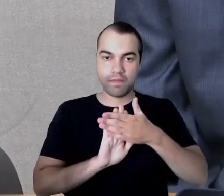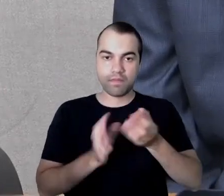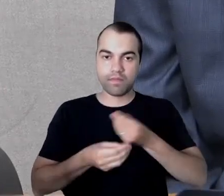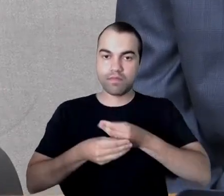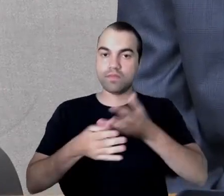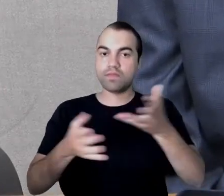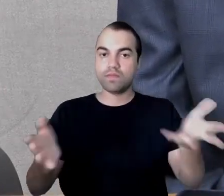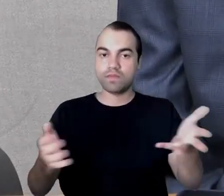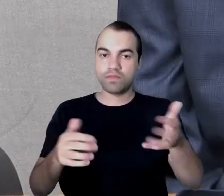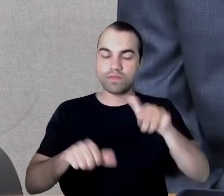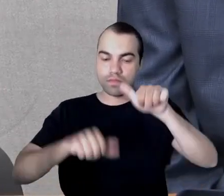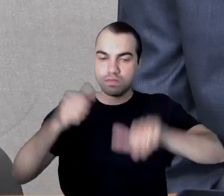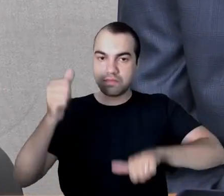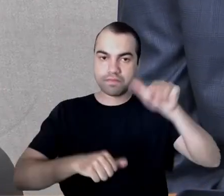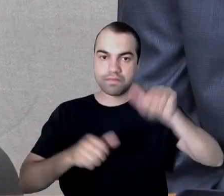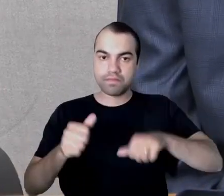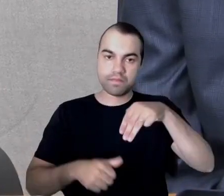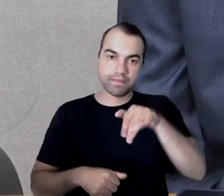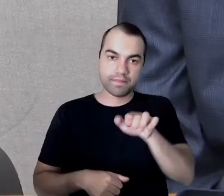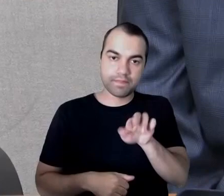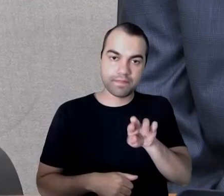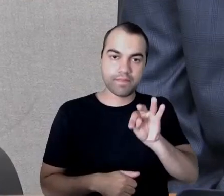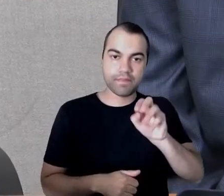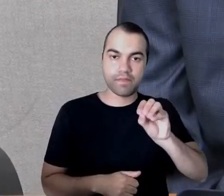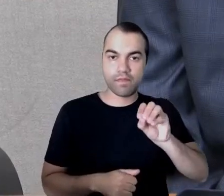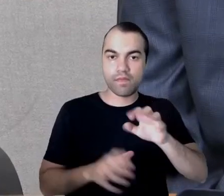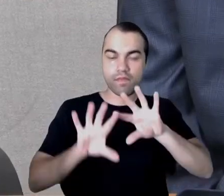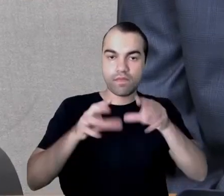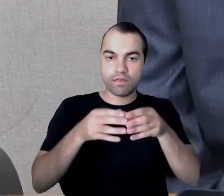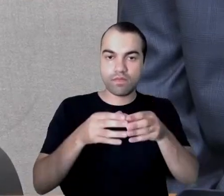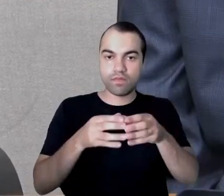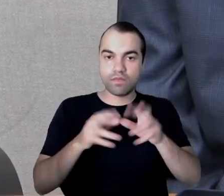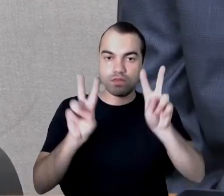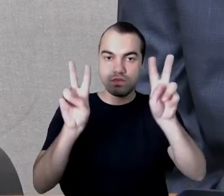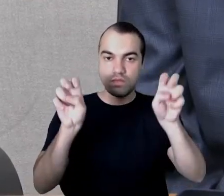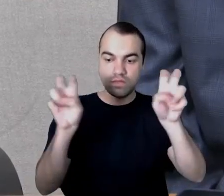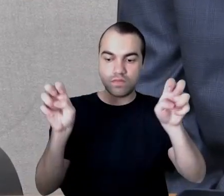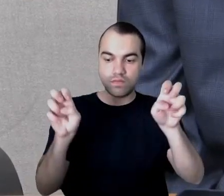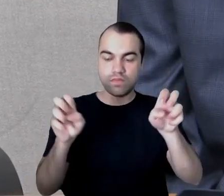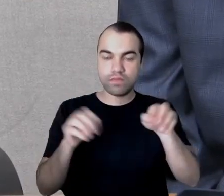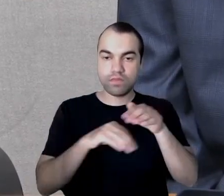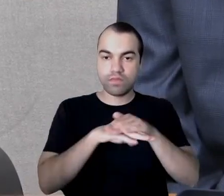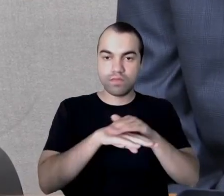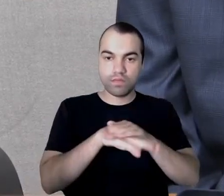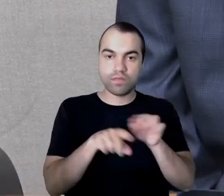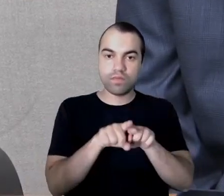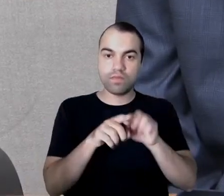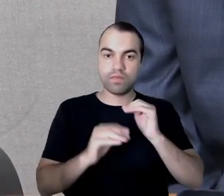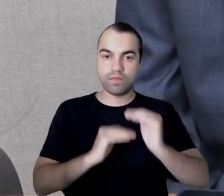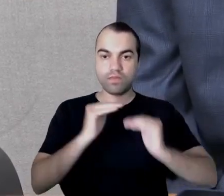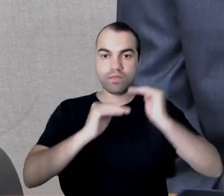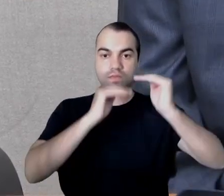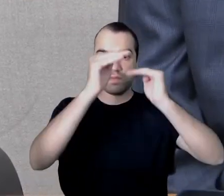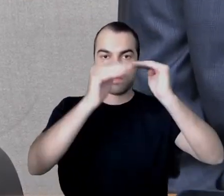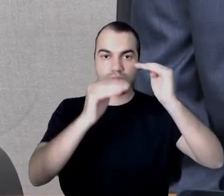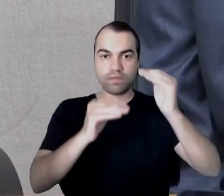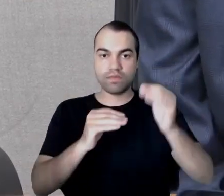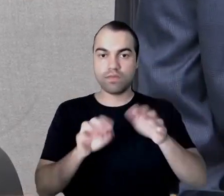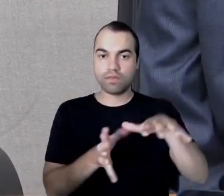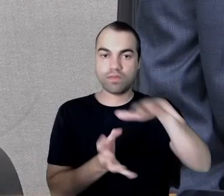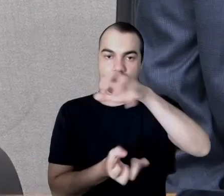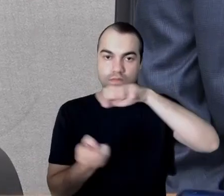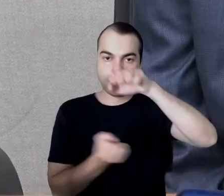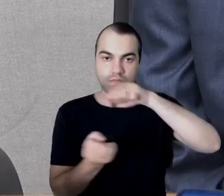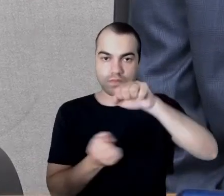análise de mérito as comissões de assuntos fundiários Cap e de desenvolvimento econômico sustentável Ciência Tecnologia